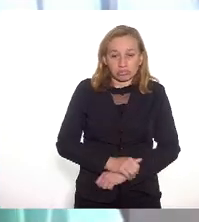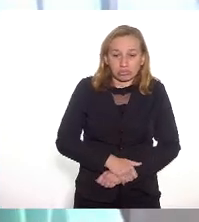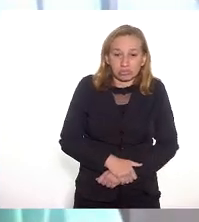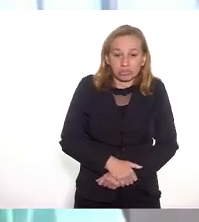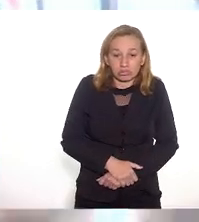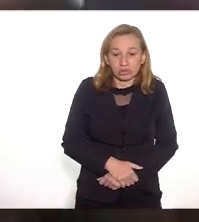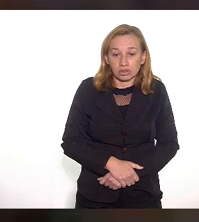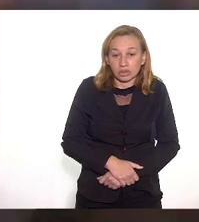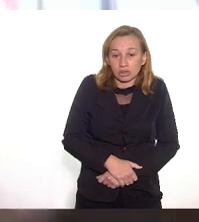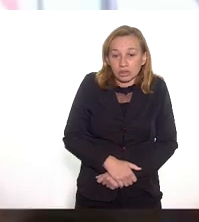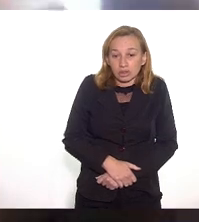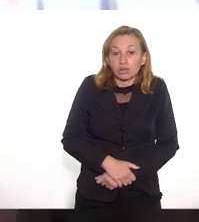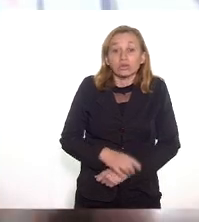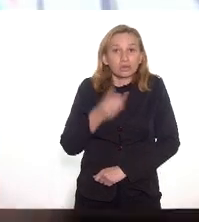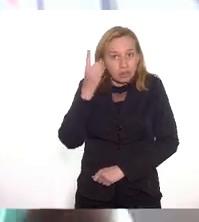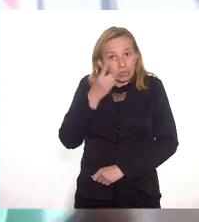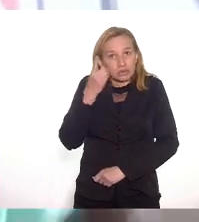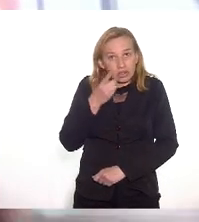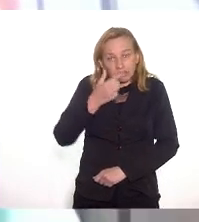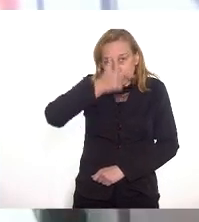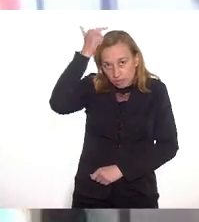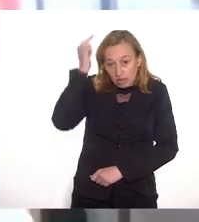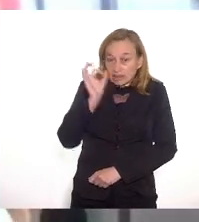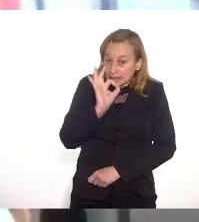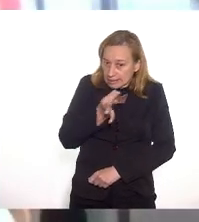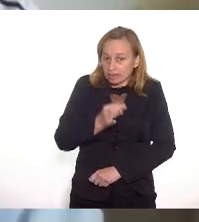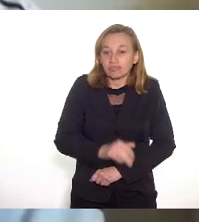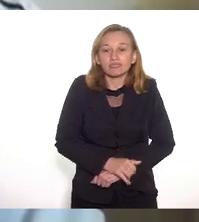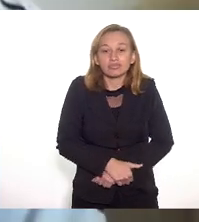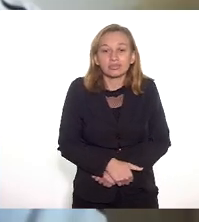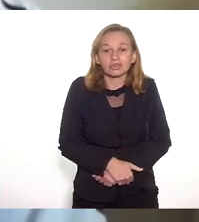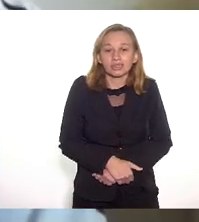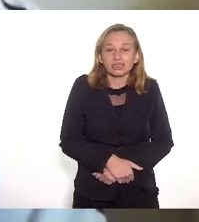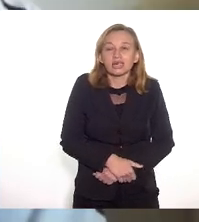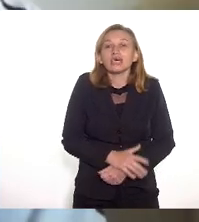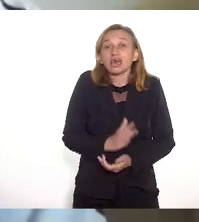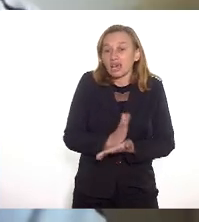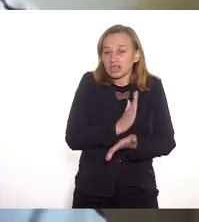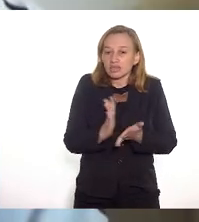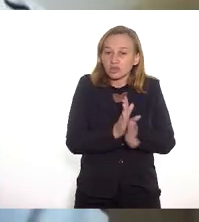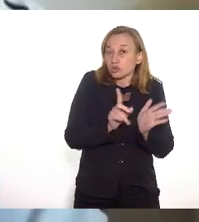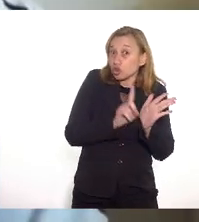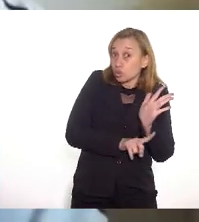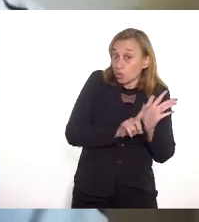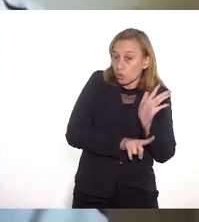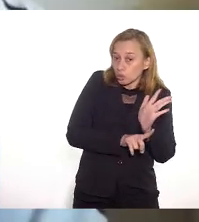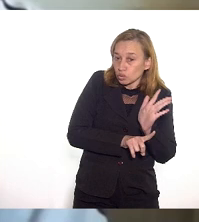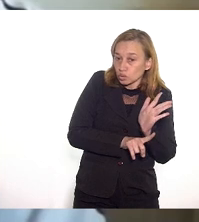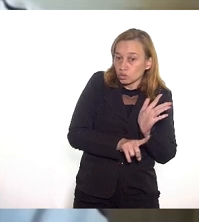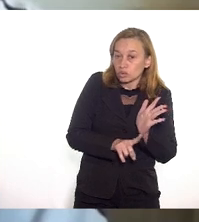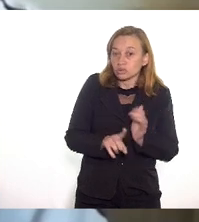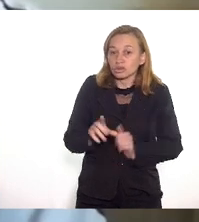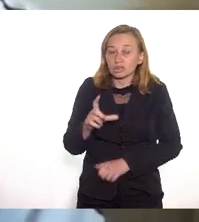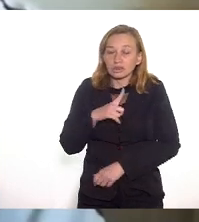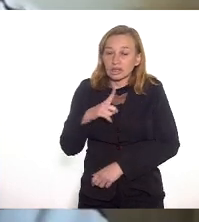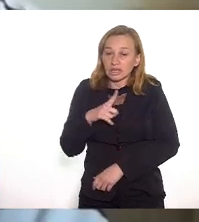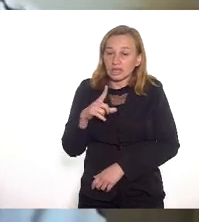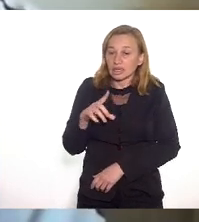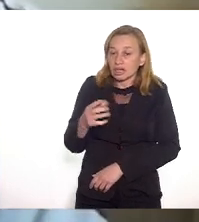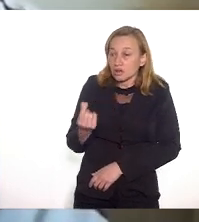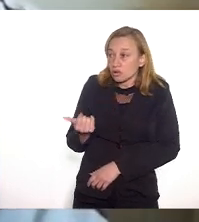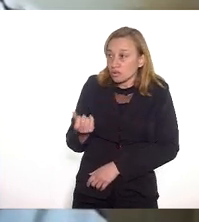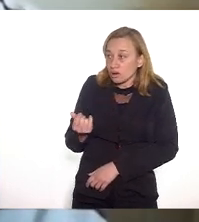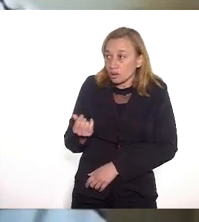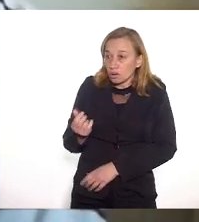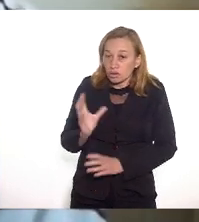meu bordão é, o Luiz Paulo tem razão. É que às vezes o desconto, Mick, o cara tem a tarifa que ele calcula